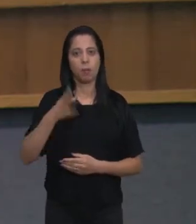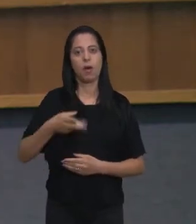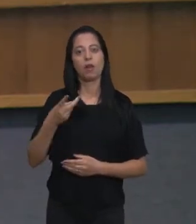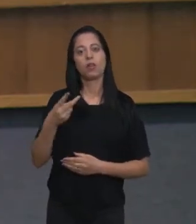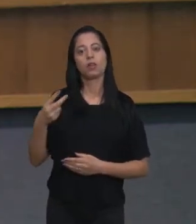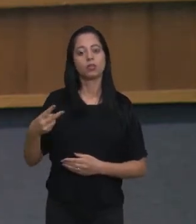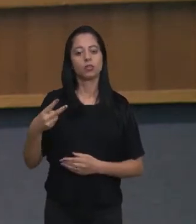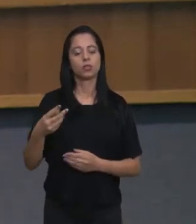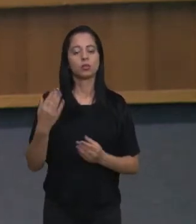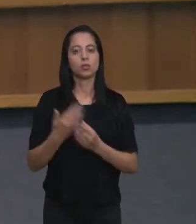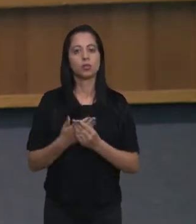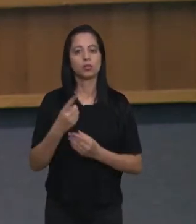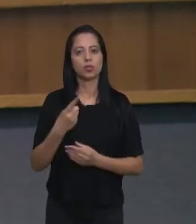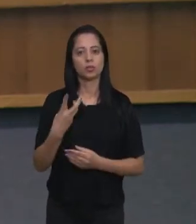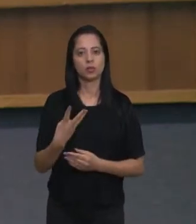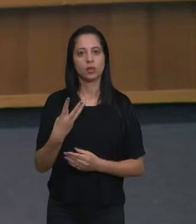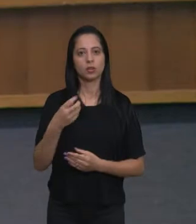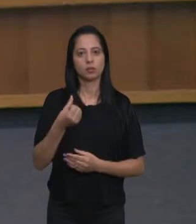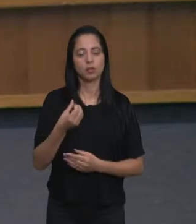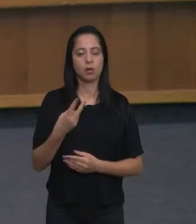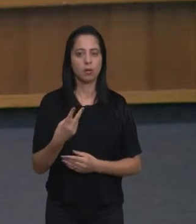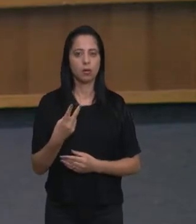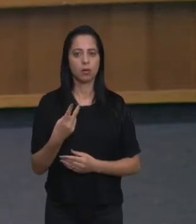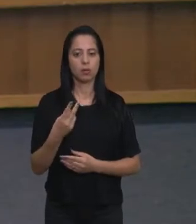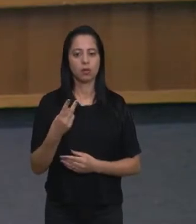1361/22, processo